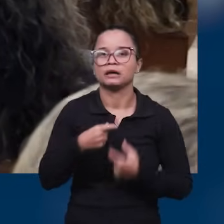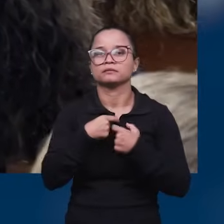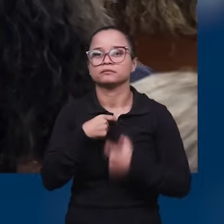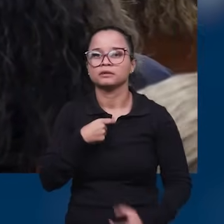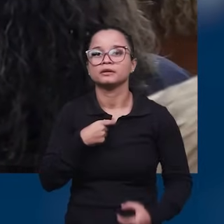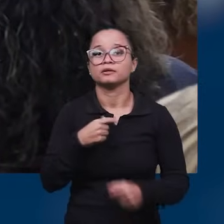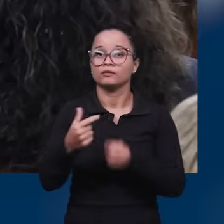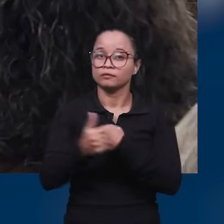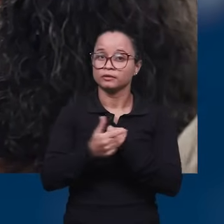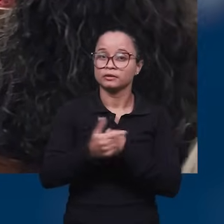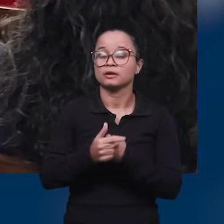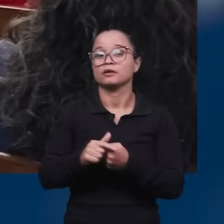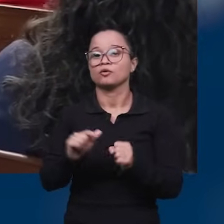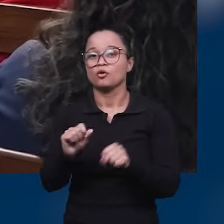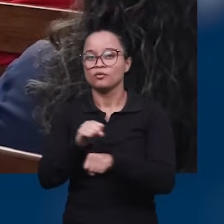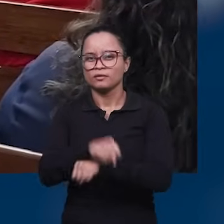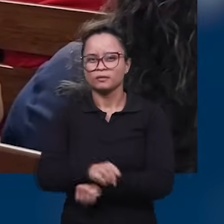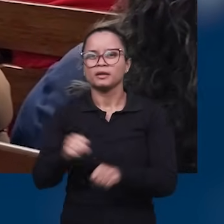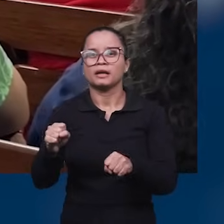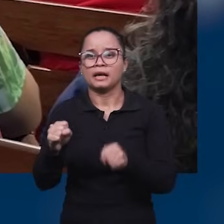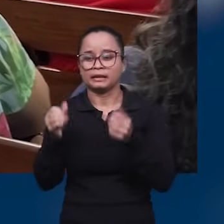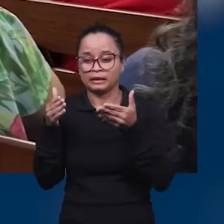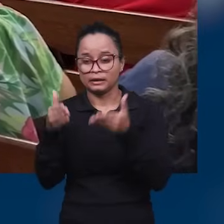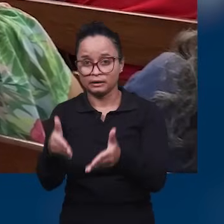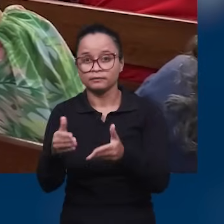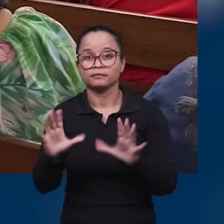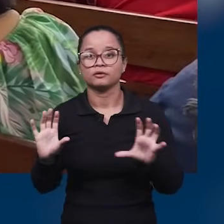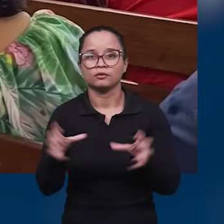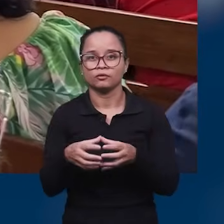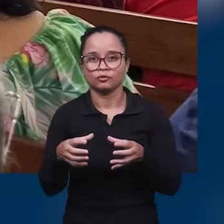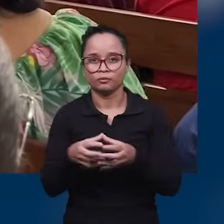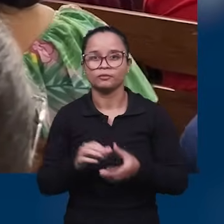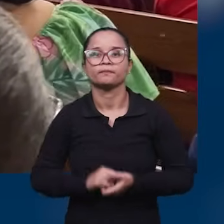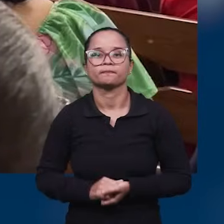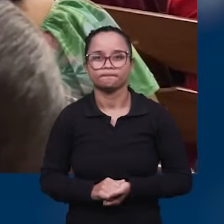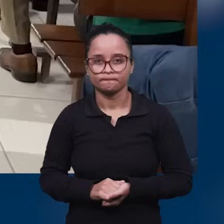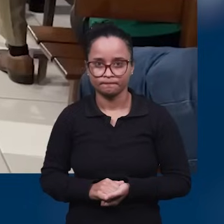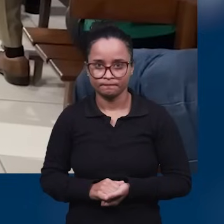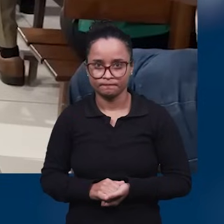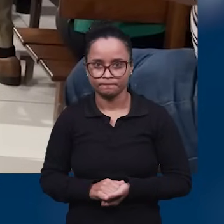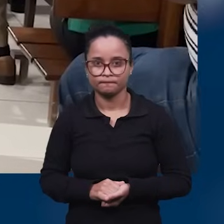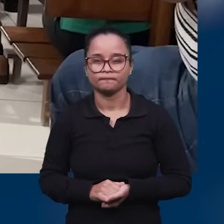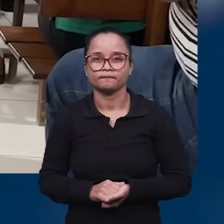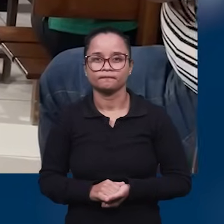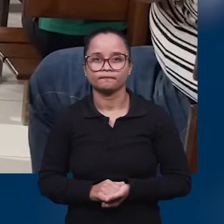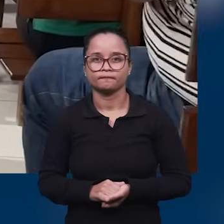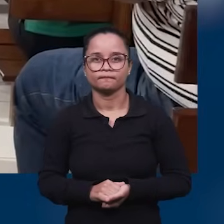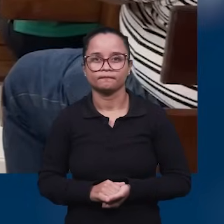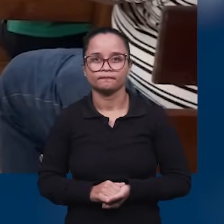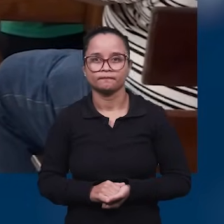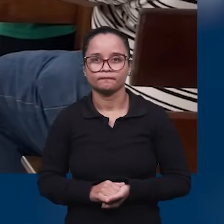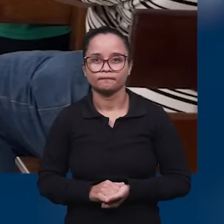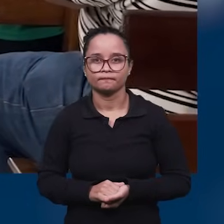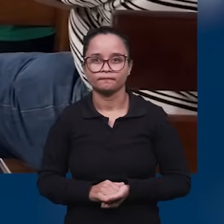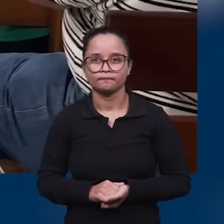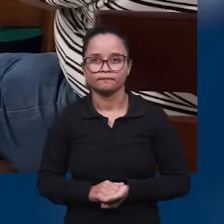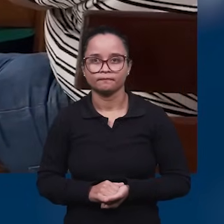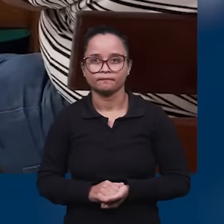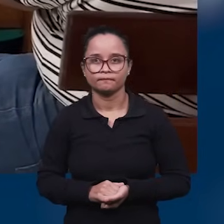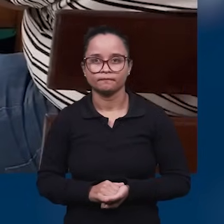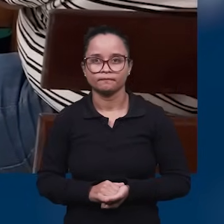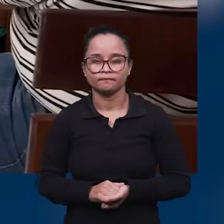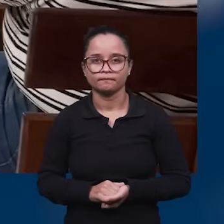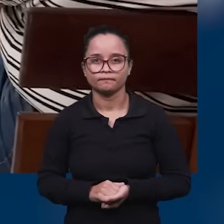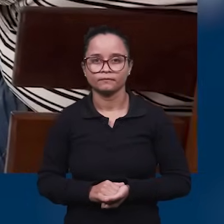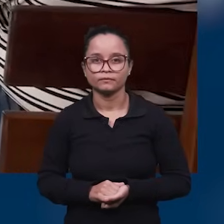Mirassol, contribuindo para a edificação espiritual dos membros dos polos de mesmo nome. As aulas também foram transmitidas